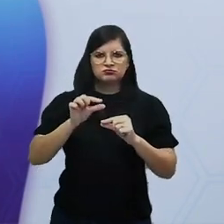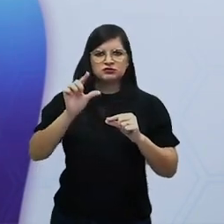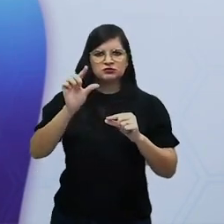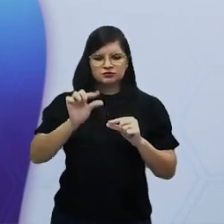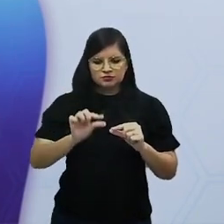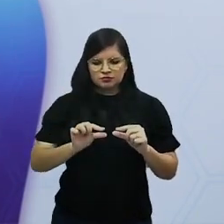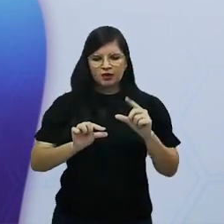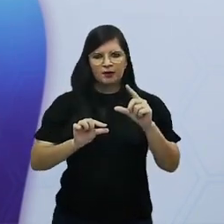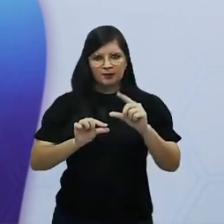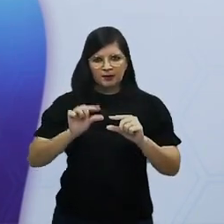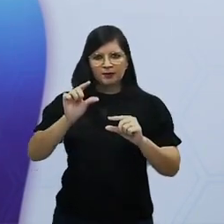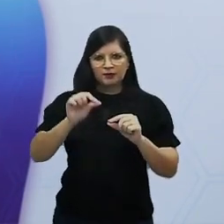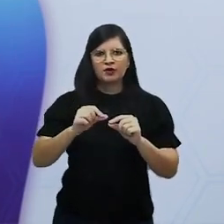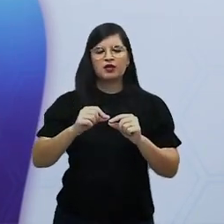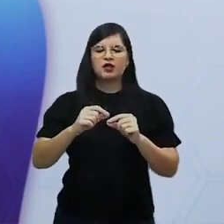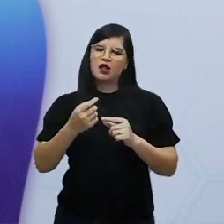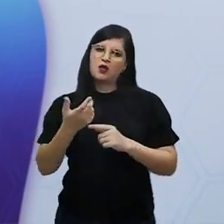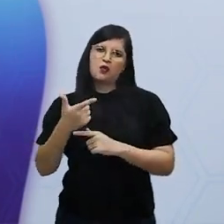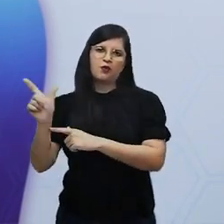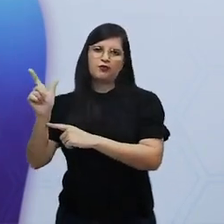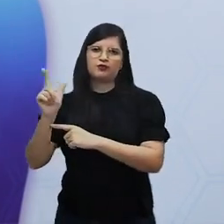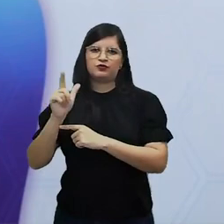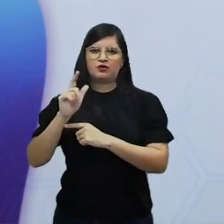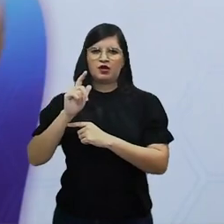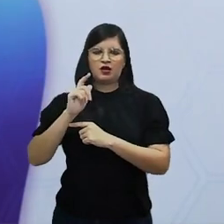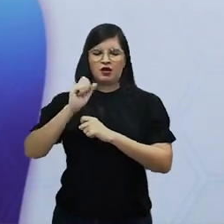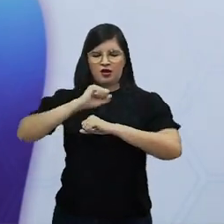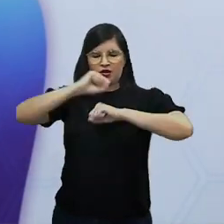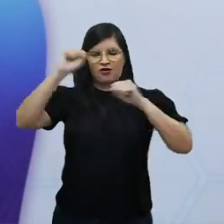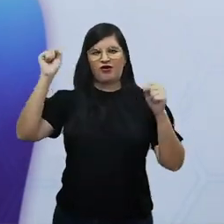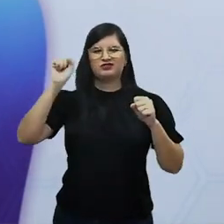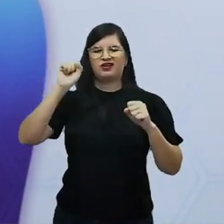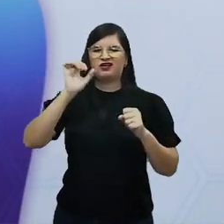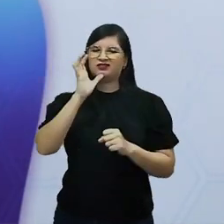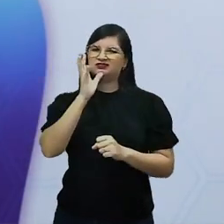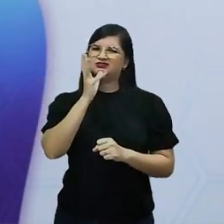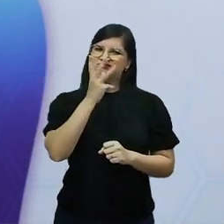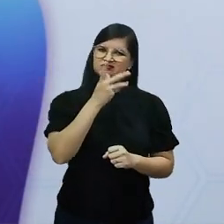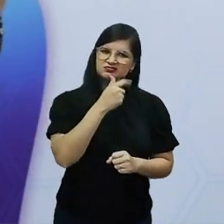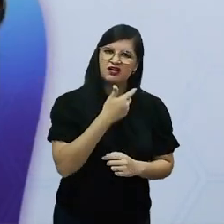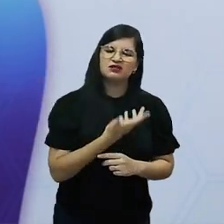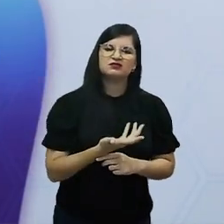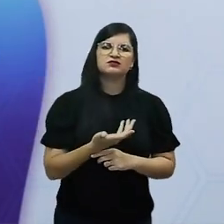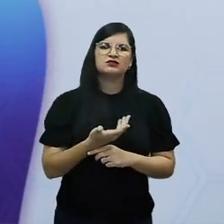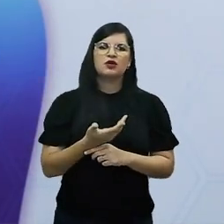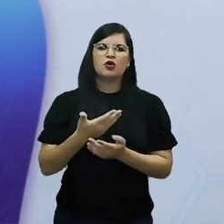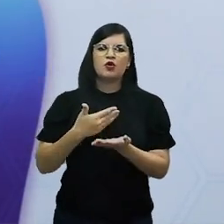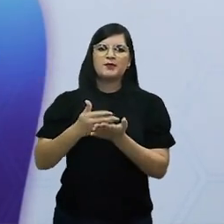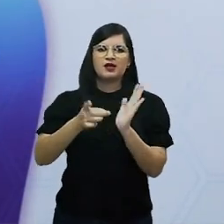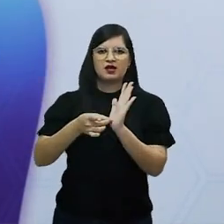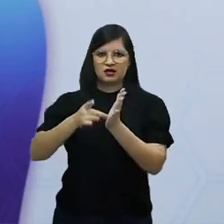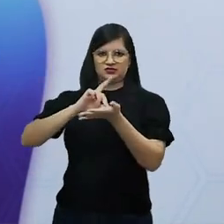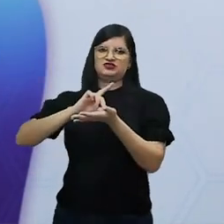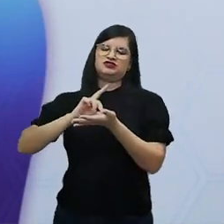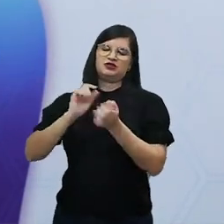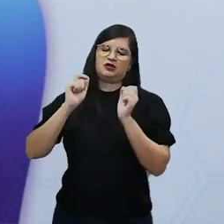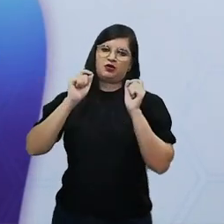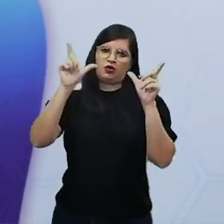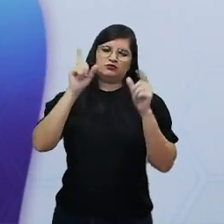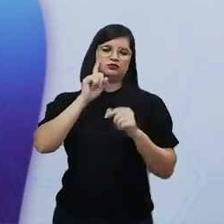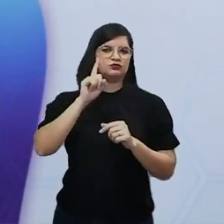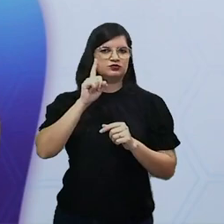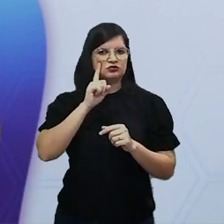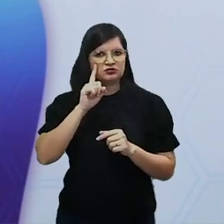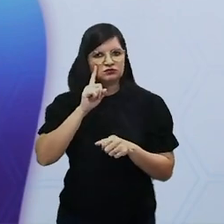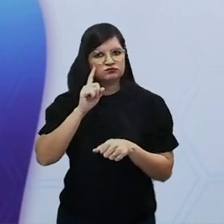tal. Se você tem um vício de se acordar muito tarde, alguma coisa do tipo, comece a se acordar 10 minutos mais cedo todos os dias. Então